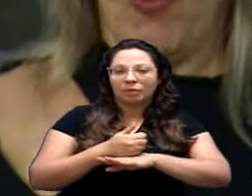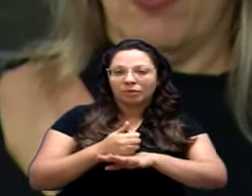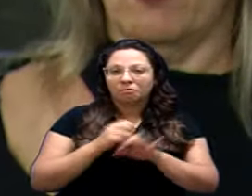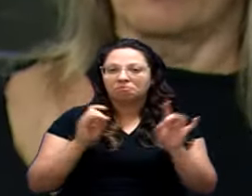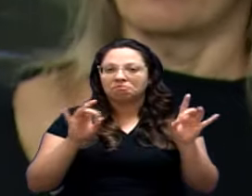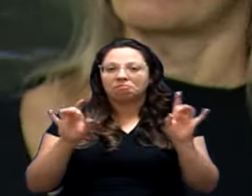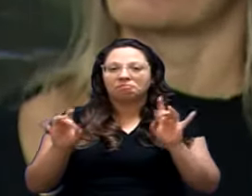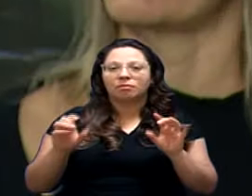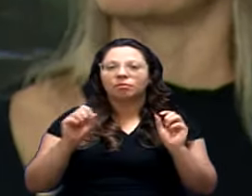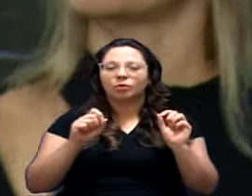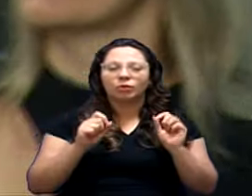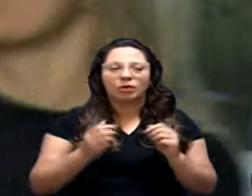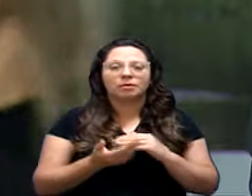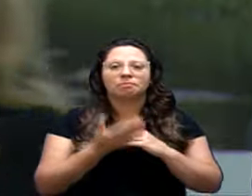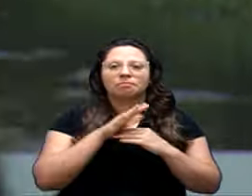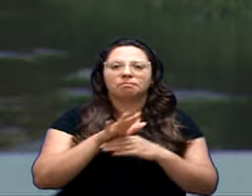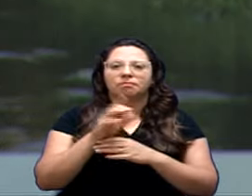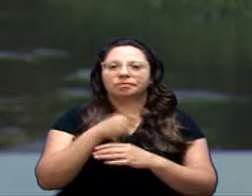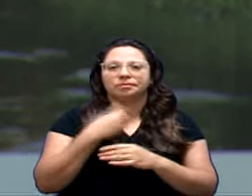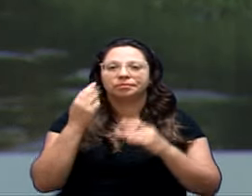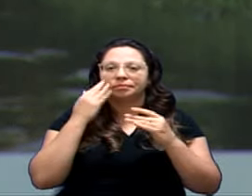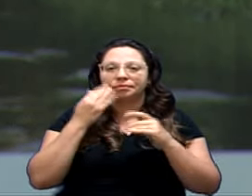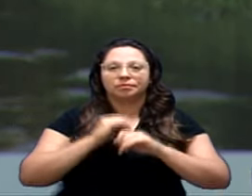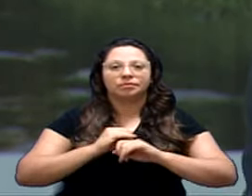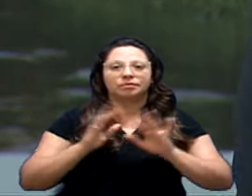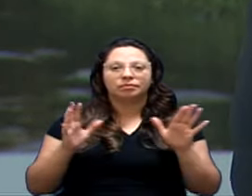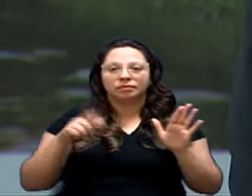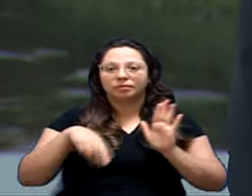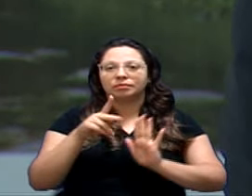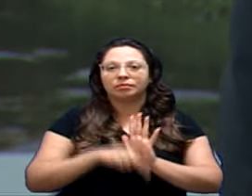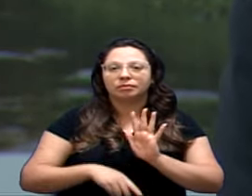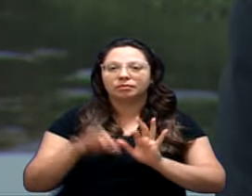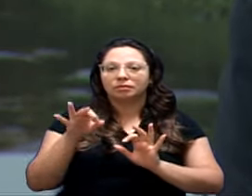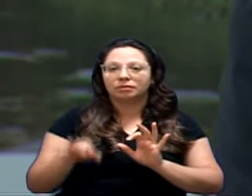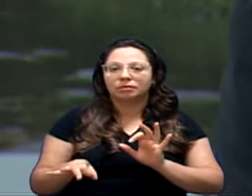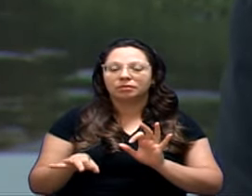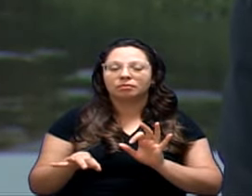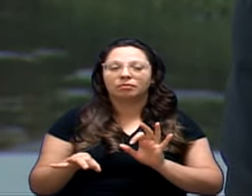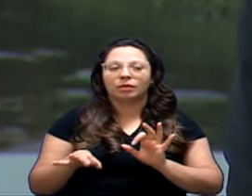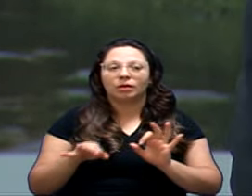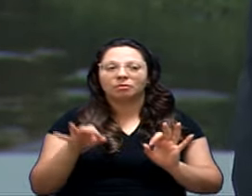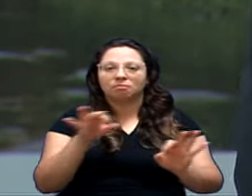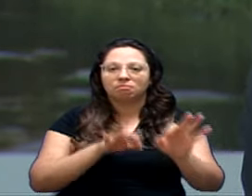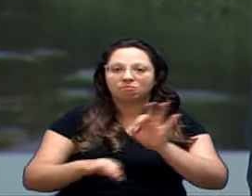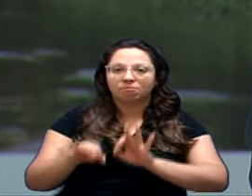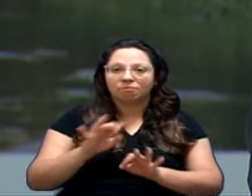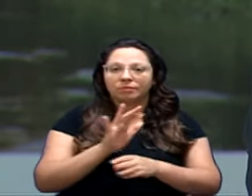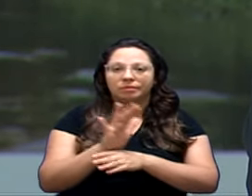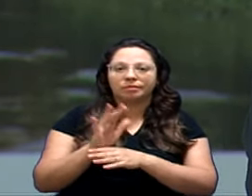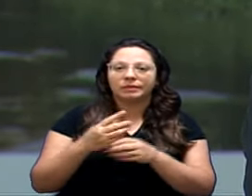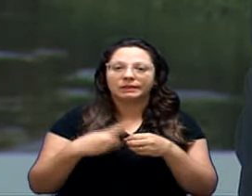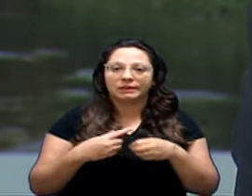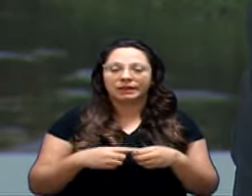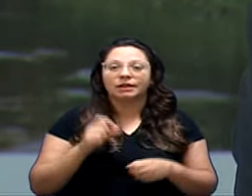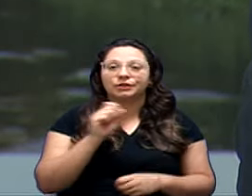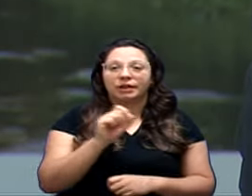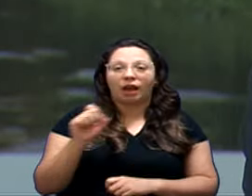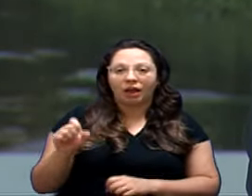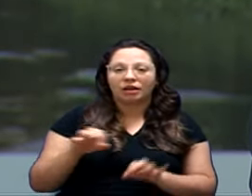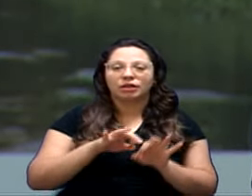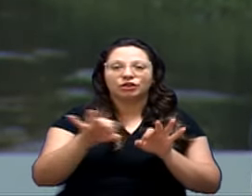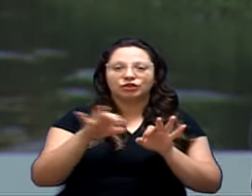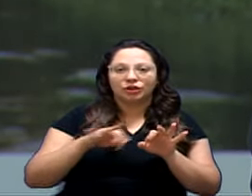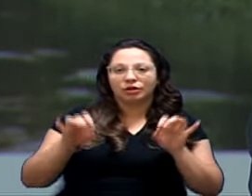ajudar a entender como que esse plano diretor pode atender de fato as necessidades dessa cidade estão presentes aqui o engenheiro